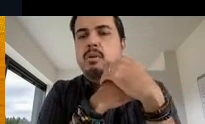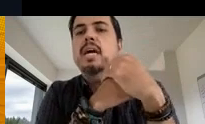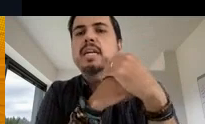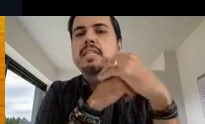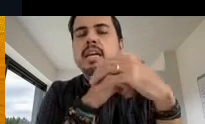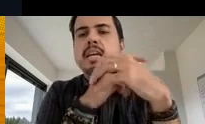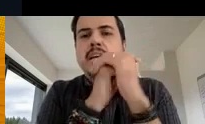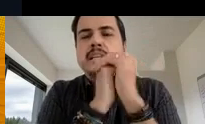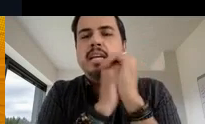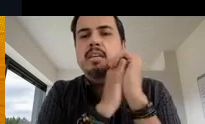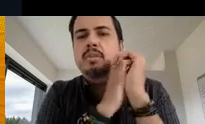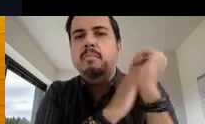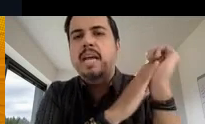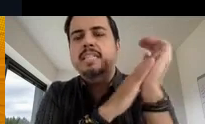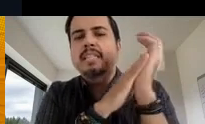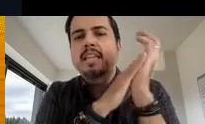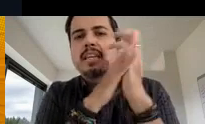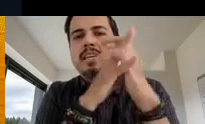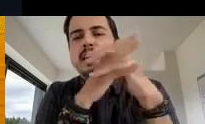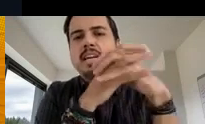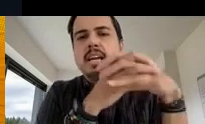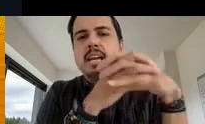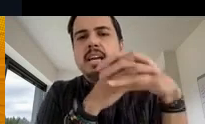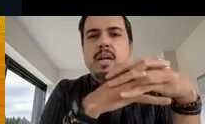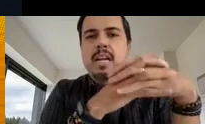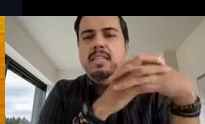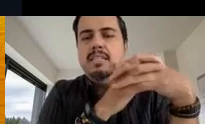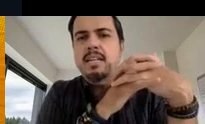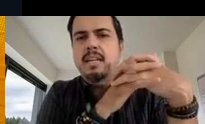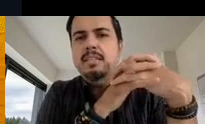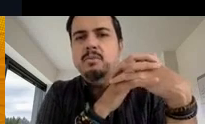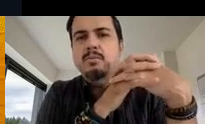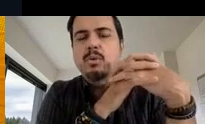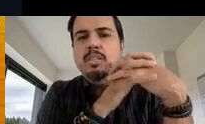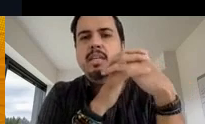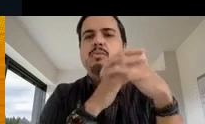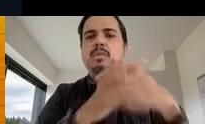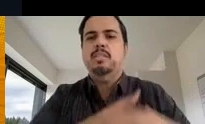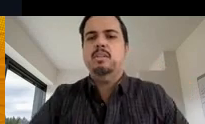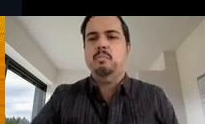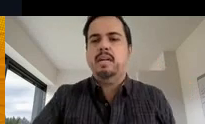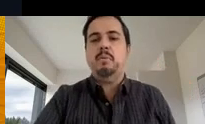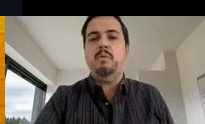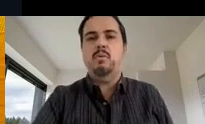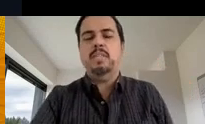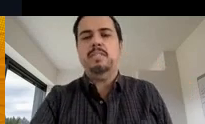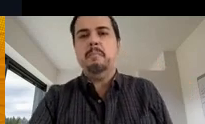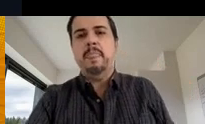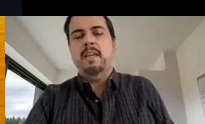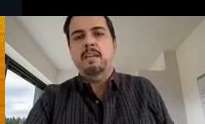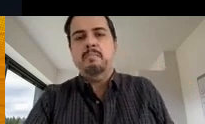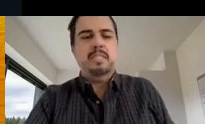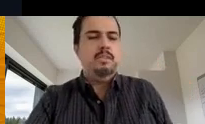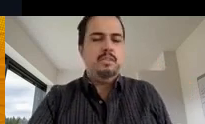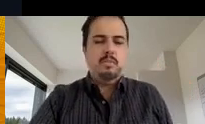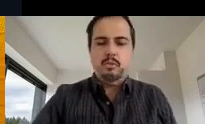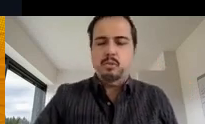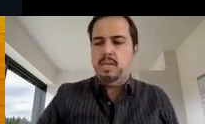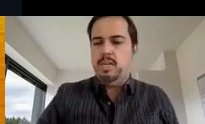da justiça e da igualdade, né? Aqui no Sebrae a gente tem a coisa do analista, analista 1, 2 e 3, não sei se no Paraná é a mesma